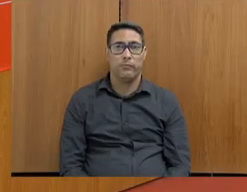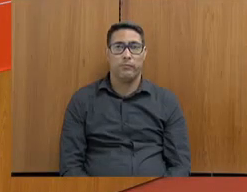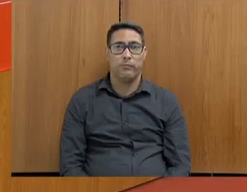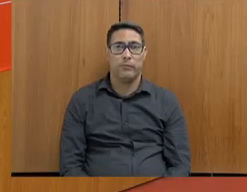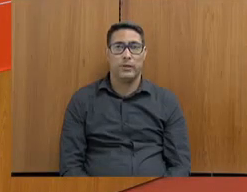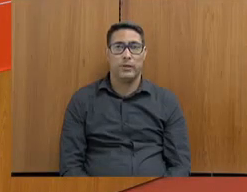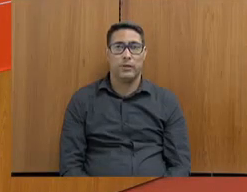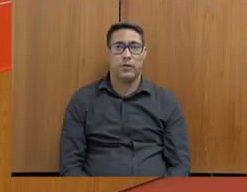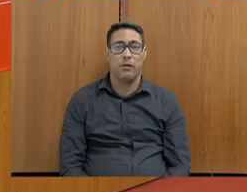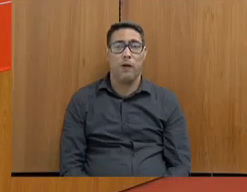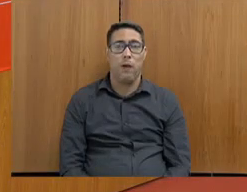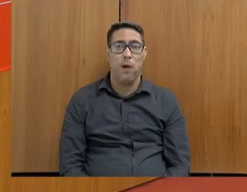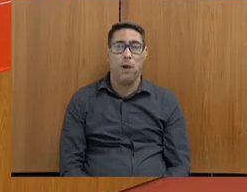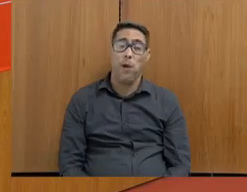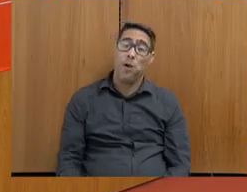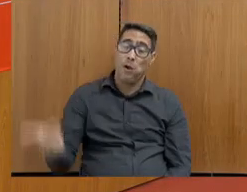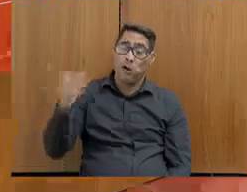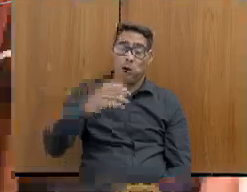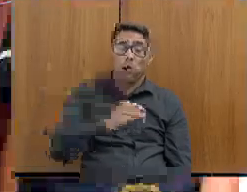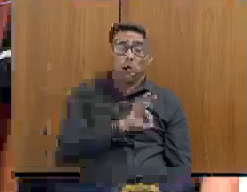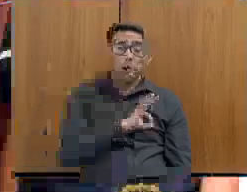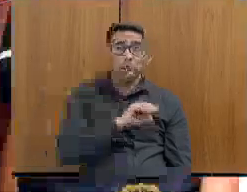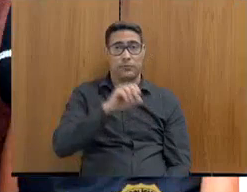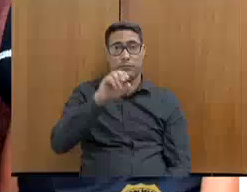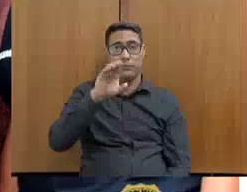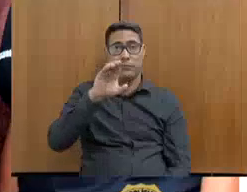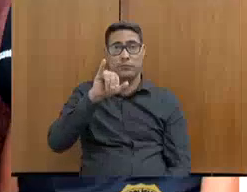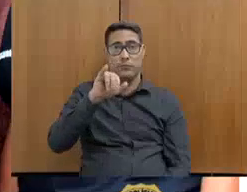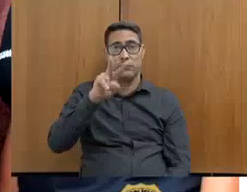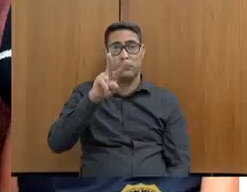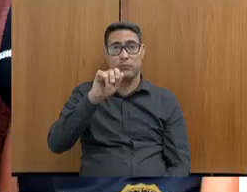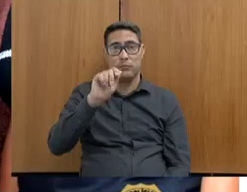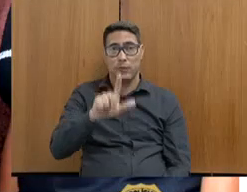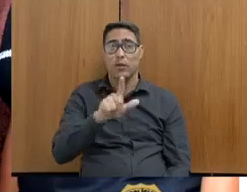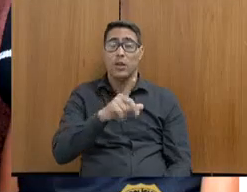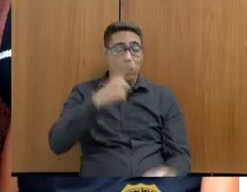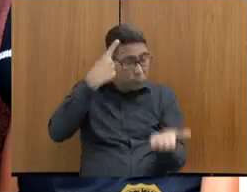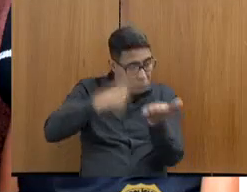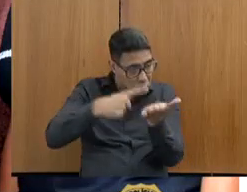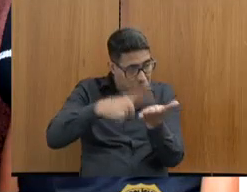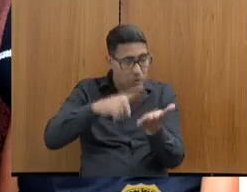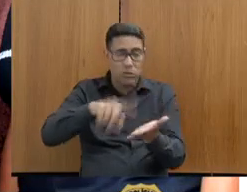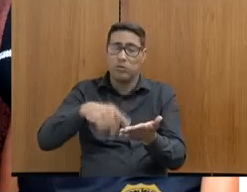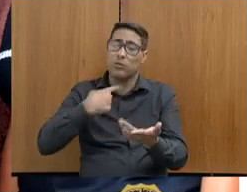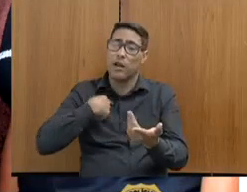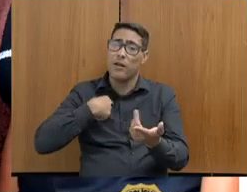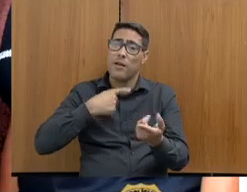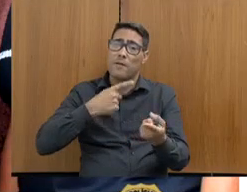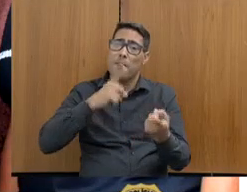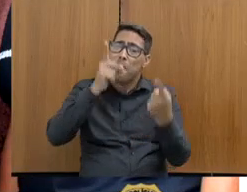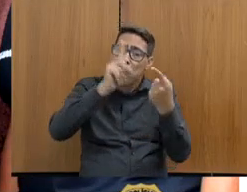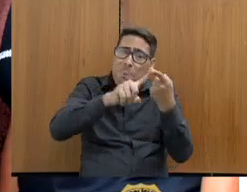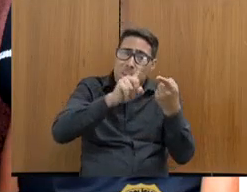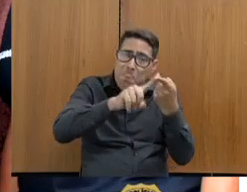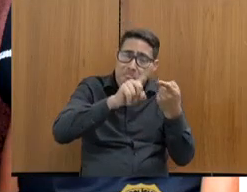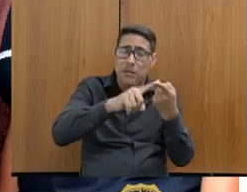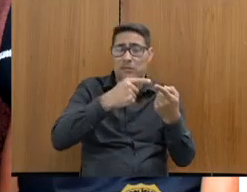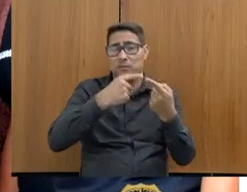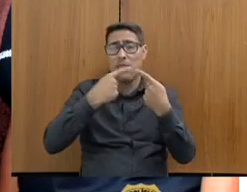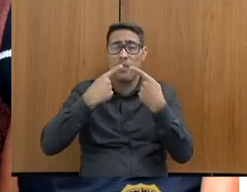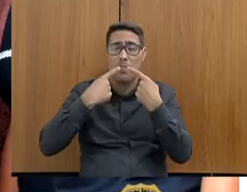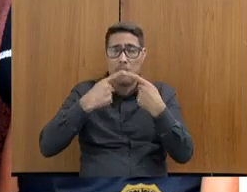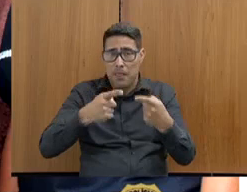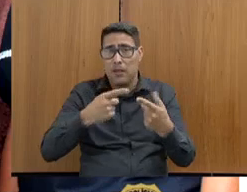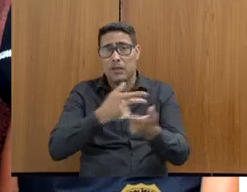é a polícia civil né dentro desse compromisso da denúncia da luta contra o racismo e a injuria racial ela